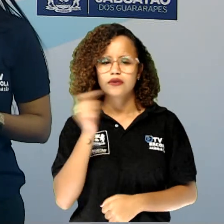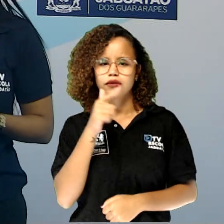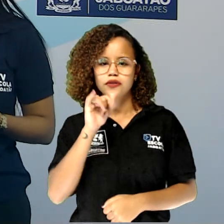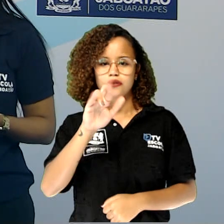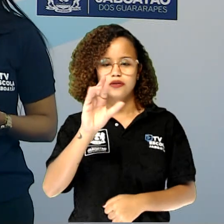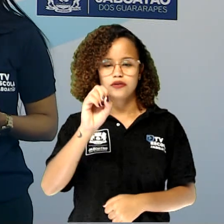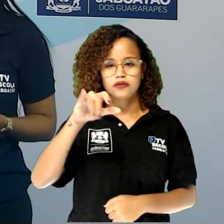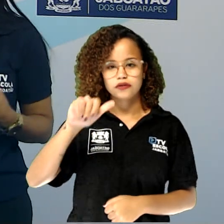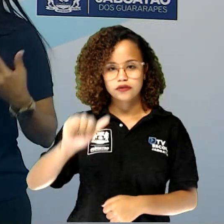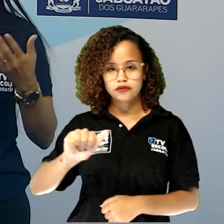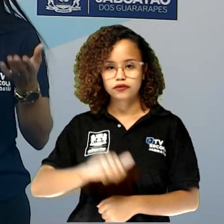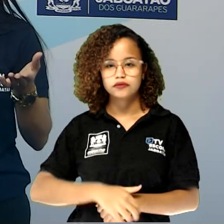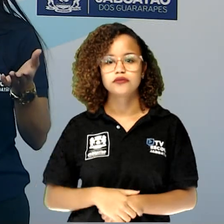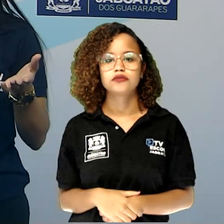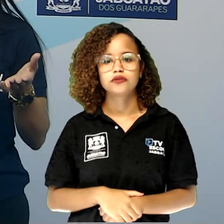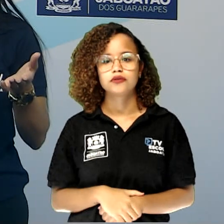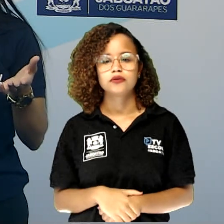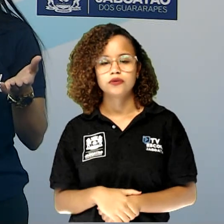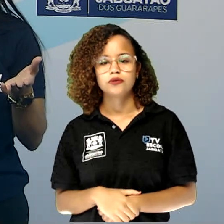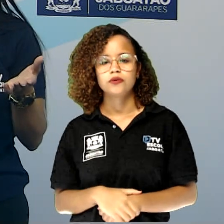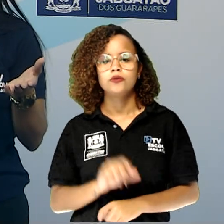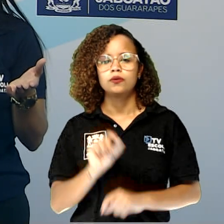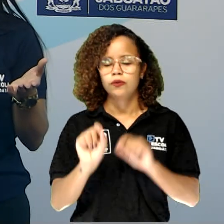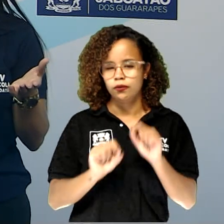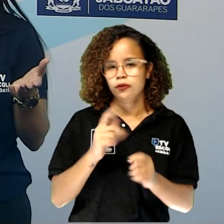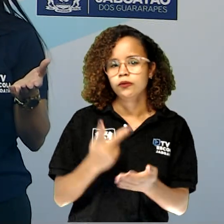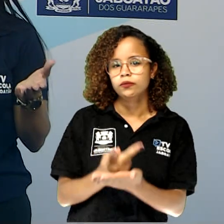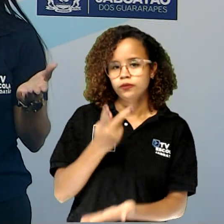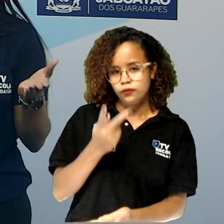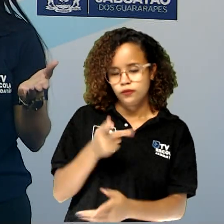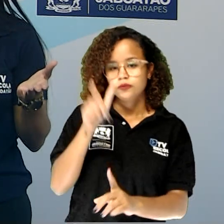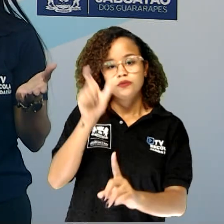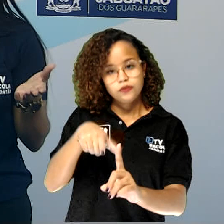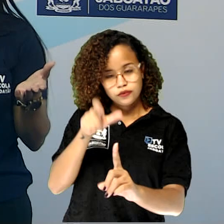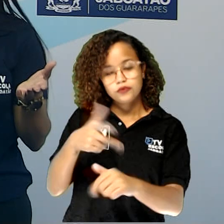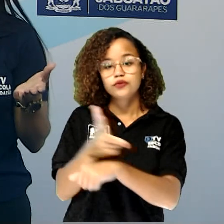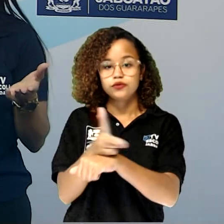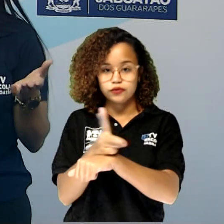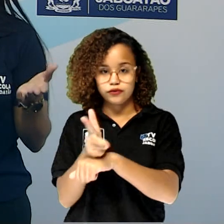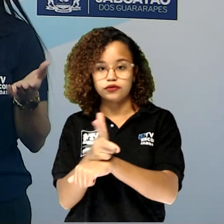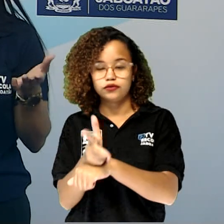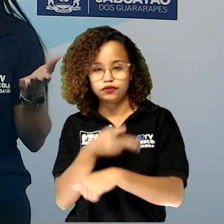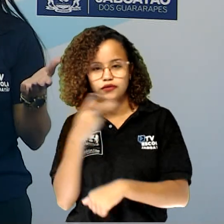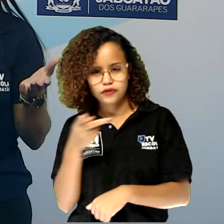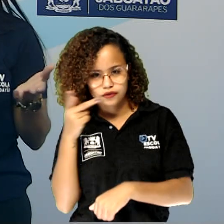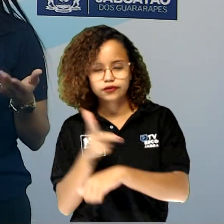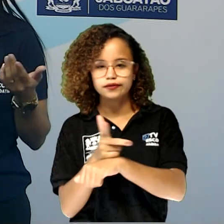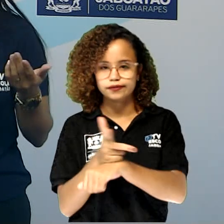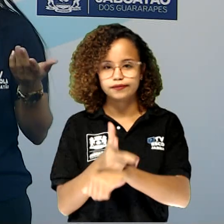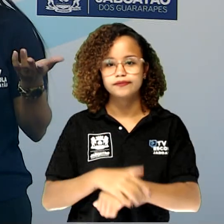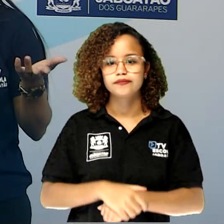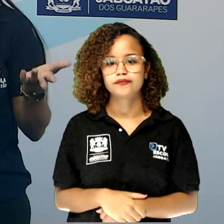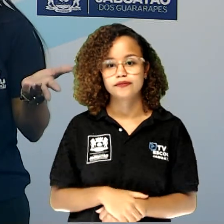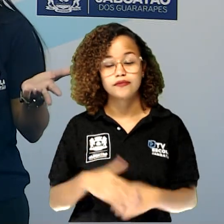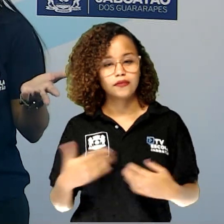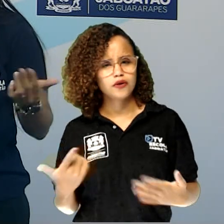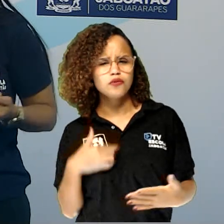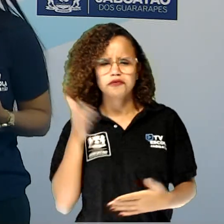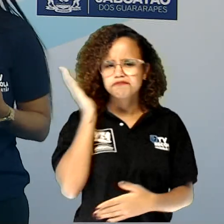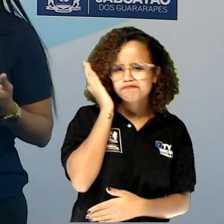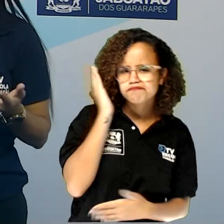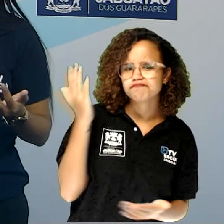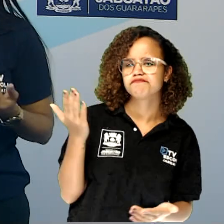Sarcasmo e ironia, que era a cara do personagem do vídeo, né? Aquele sarcasmo, aquela ironia. Eu sou besta,